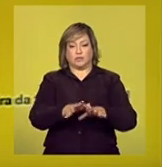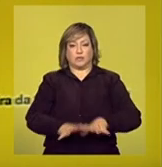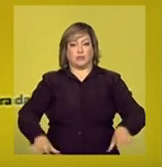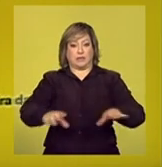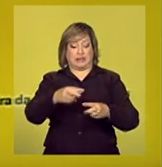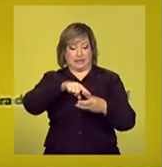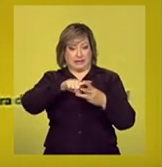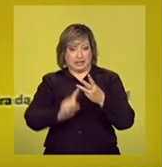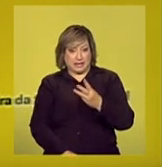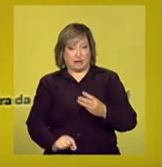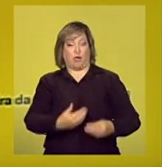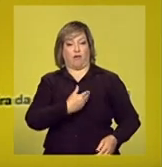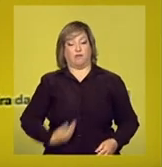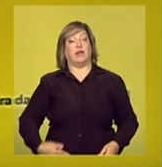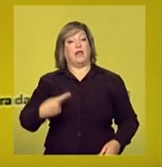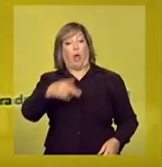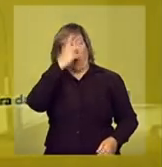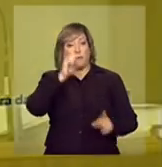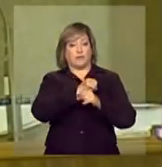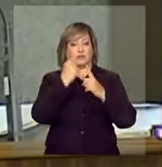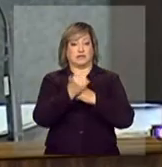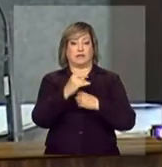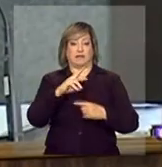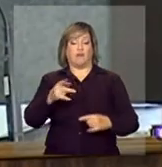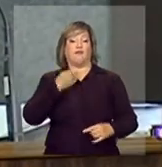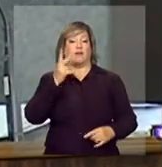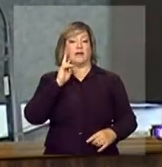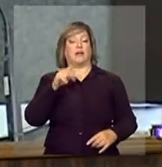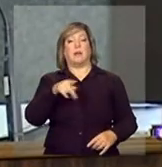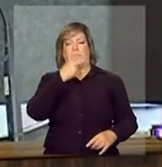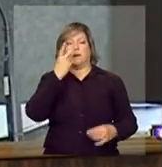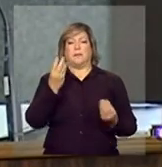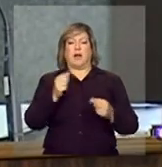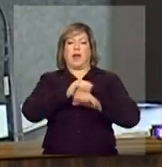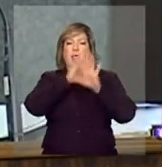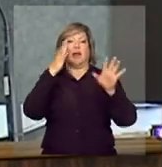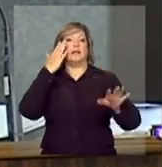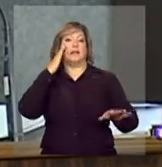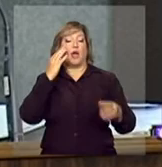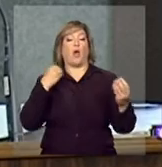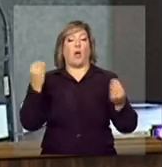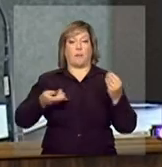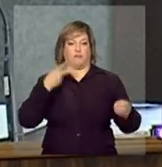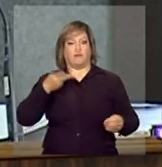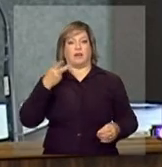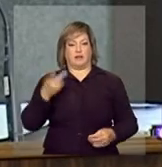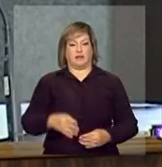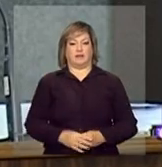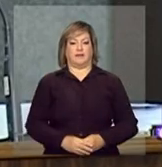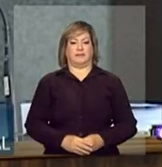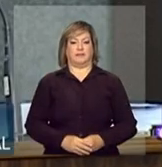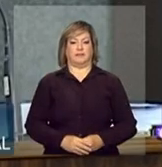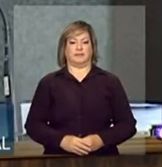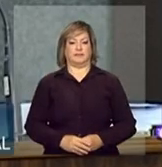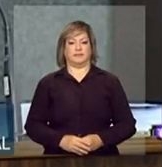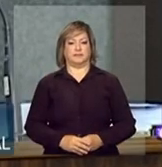de governo. Essa é uma fala da sociedade civil, vocês percebem que as pessoas têm muita clareza o processo.